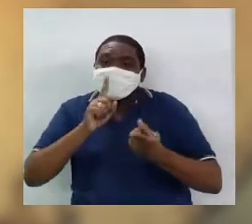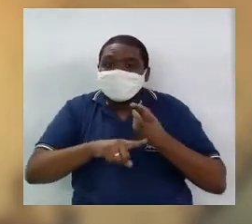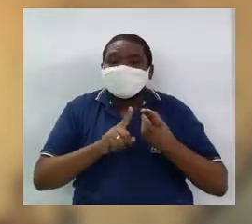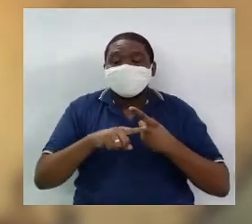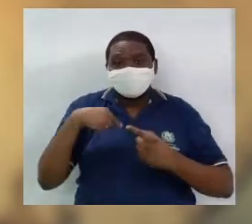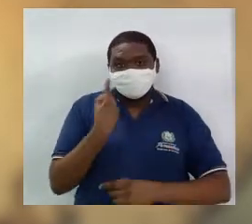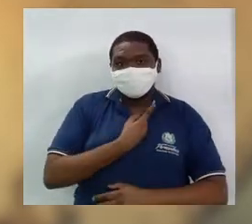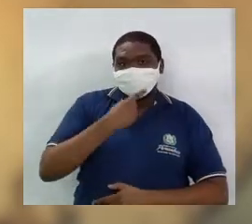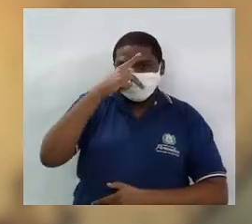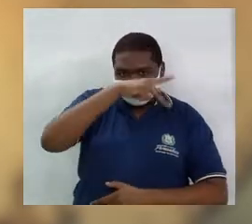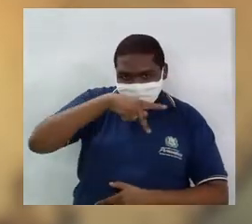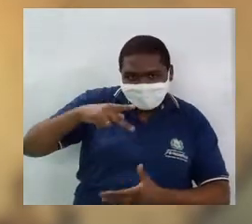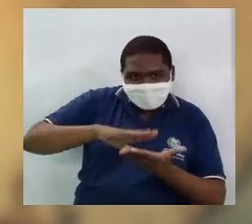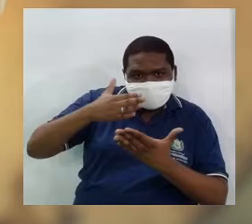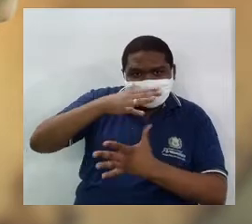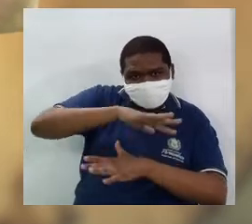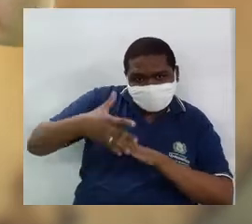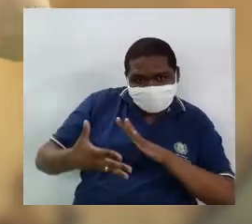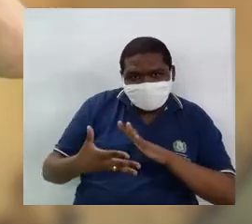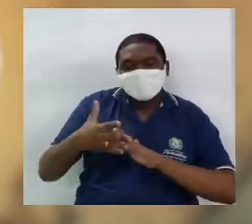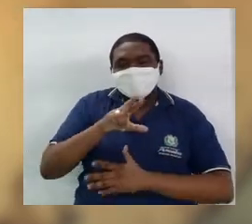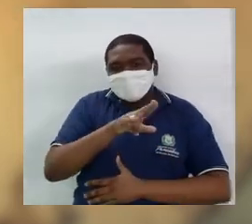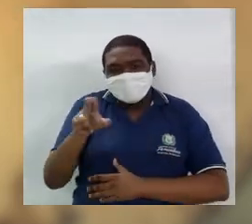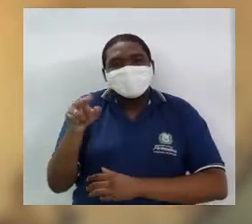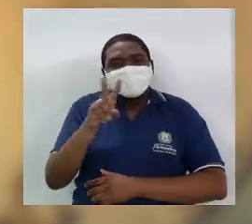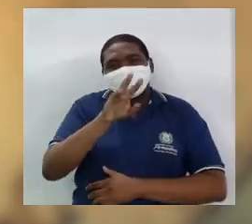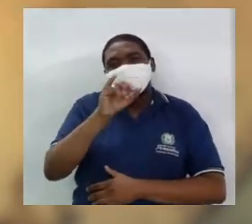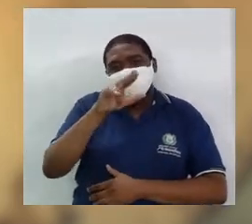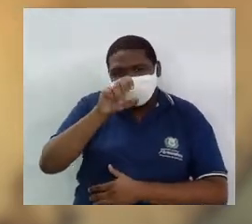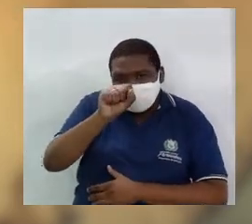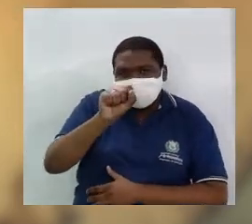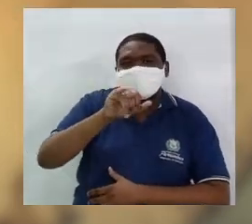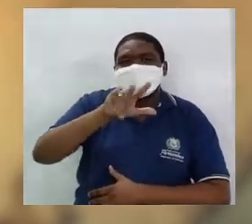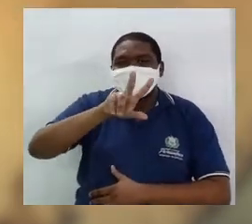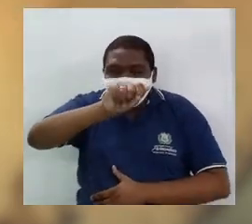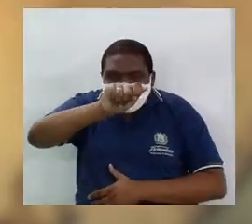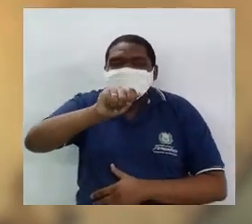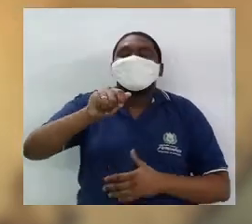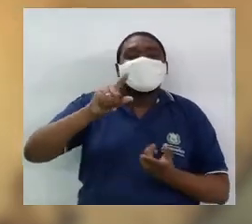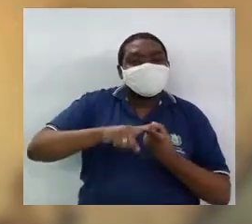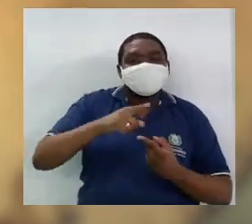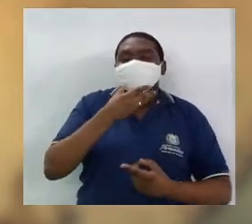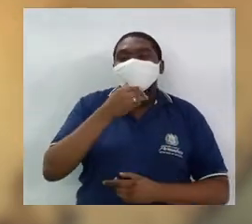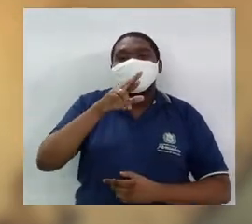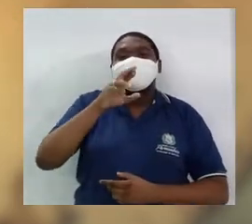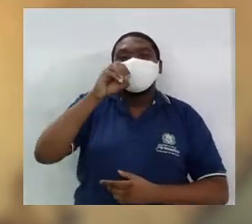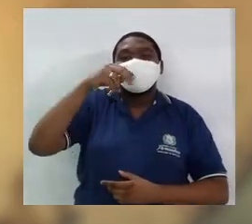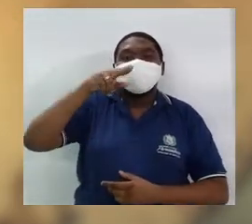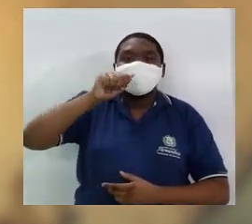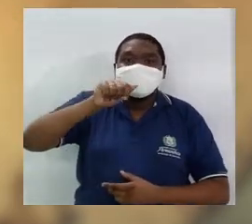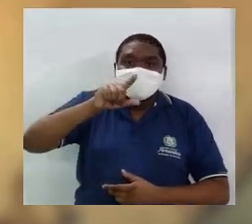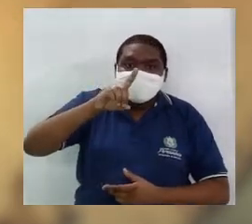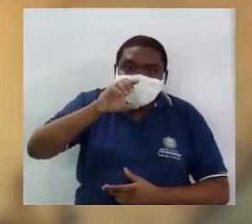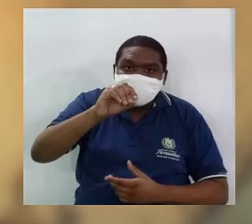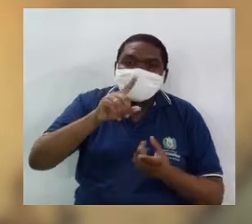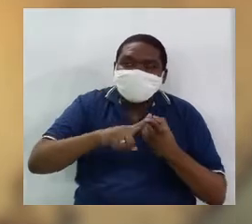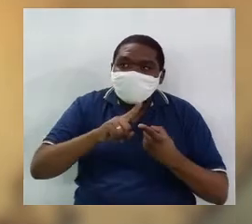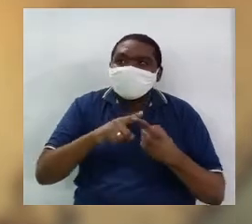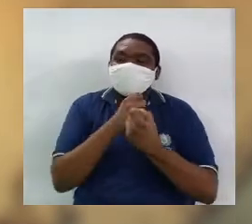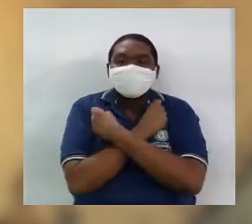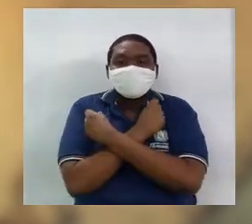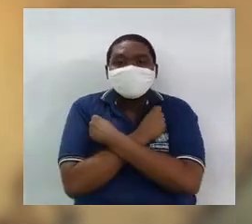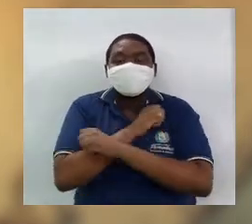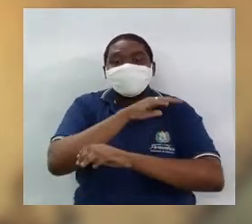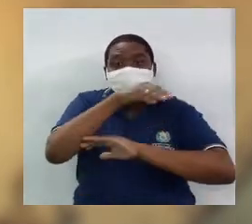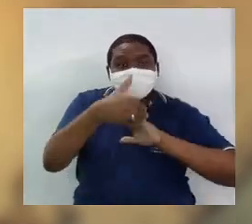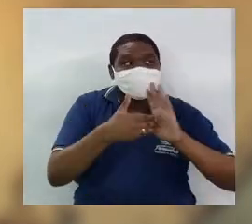nosso professor intérprete de Libras, Vinícius Silva, a Ronaldo da transmissão. Um abraço a todos